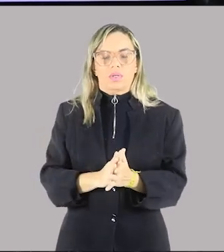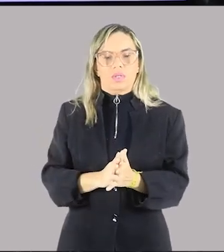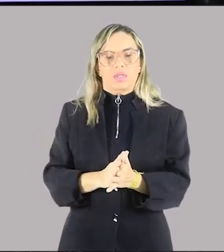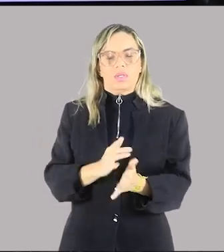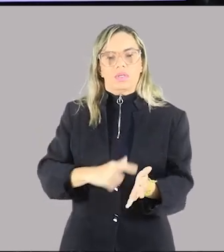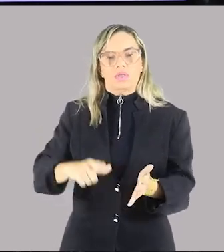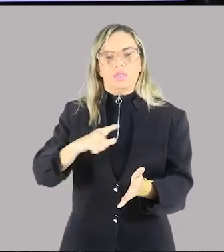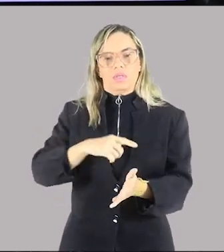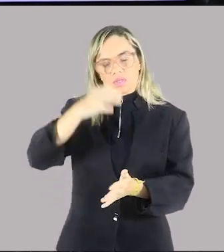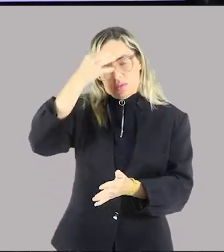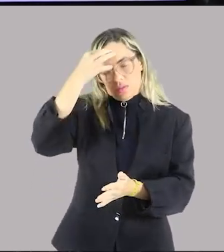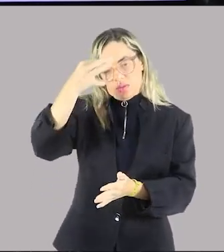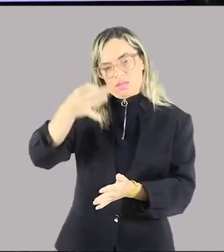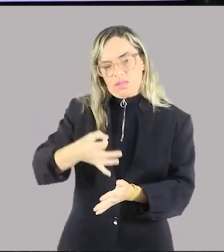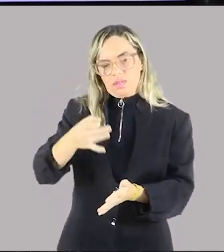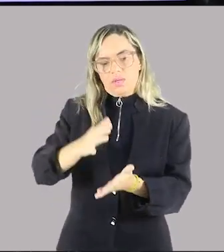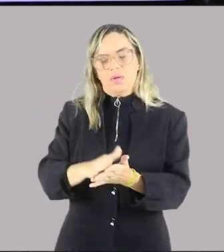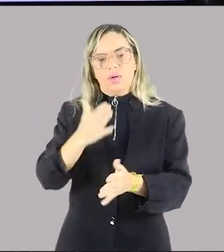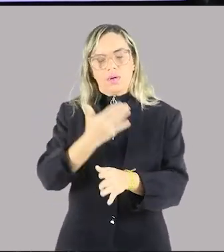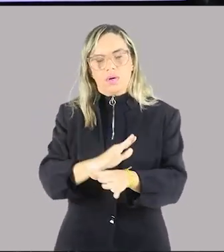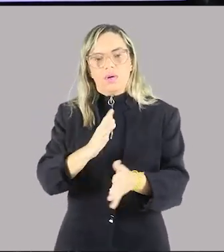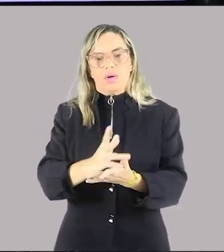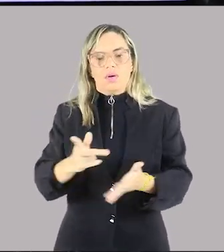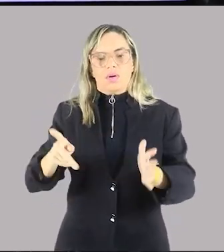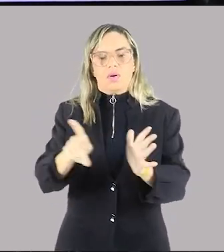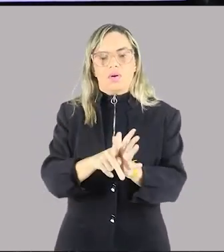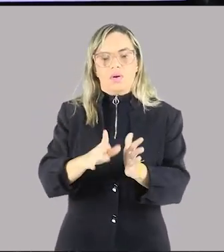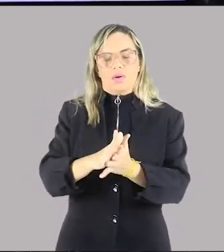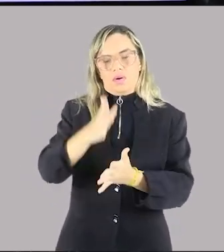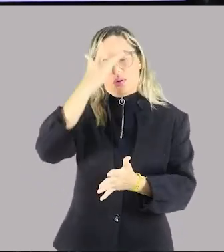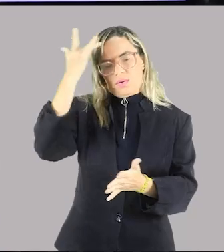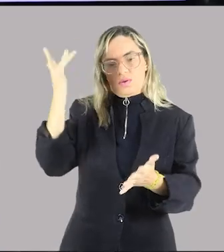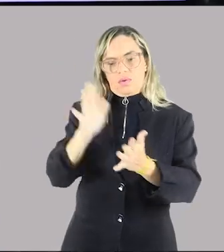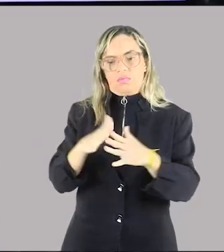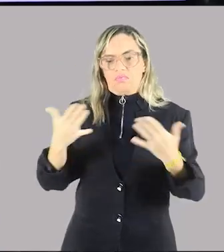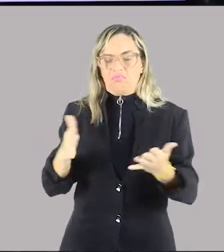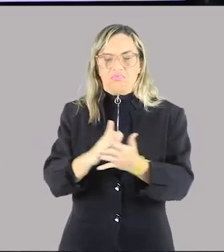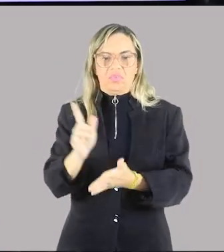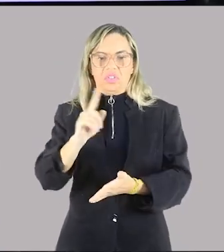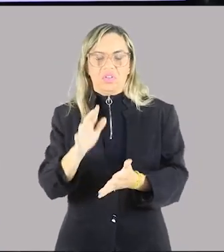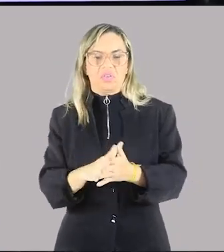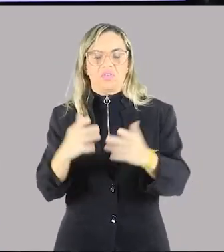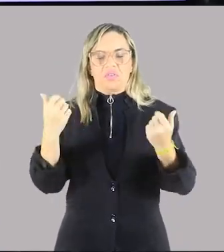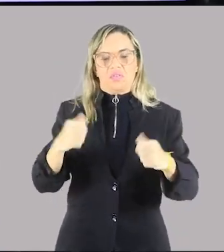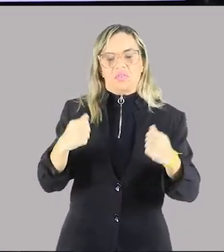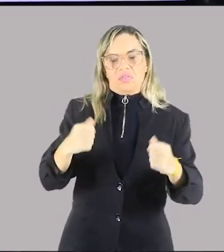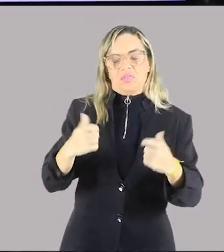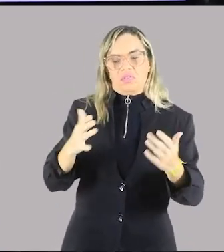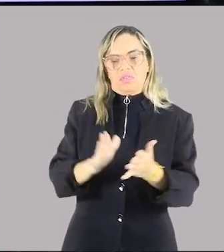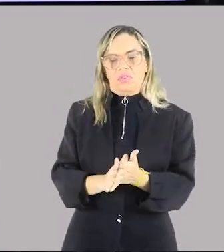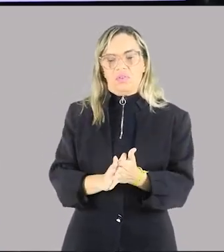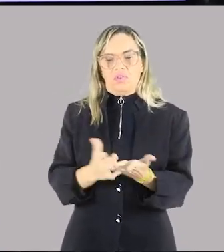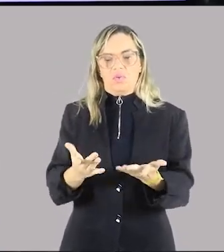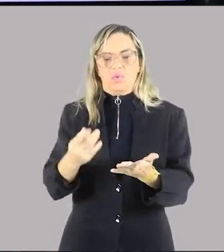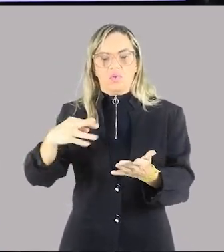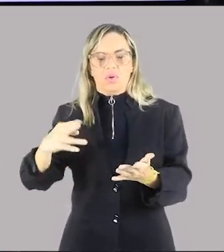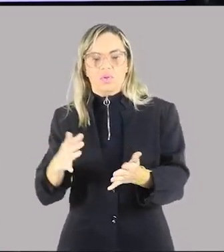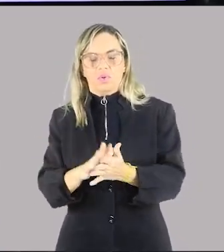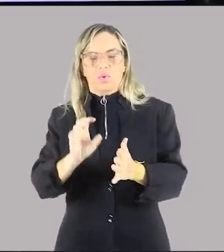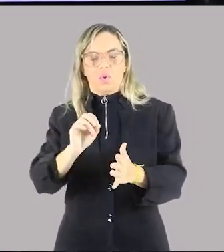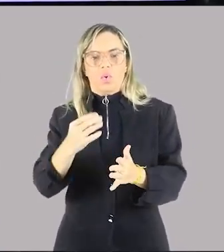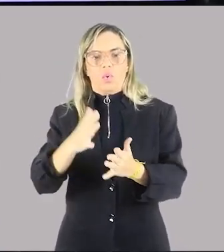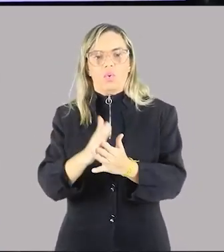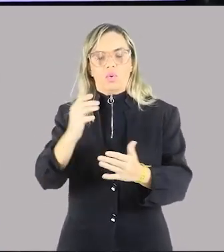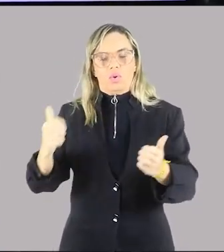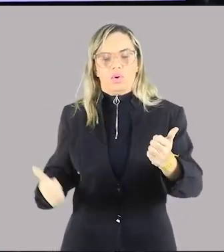capacidade para agir por si mesmo e, por isso, não é necessário que haja um curador, um tutor para essa finalidade, perfeito? Então,